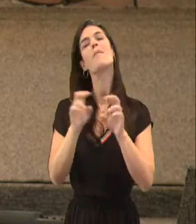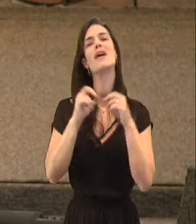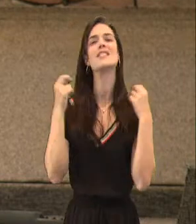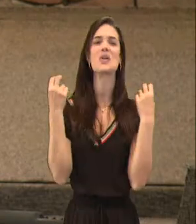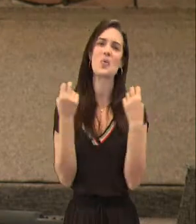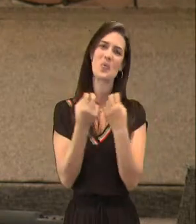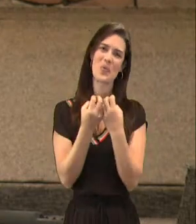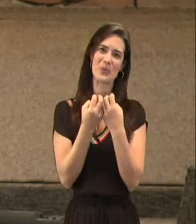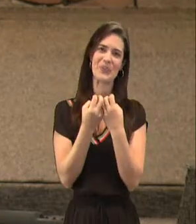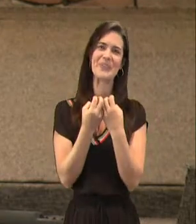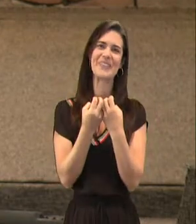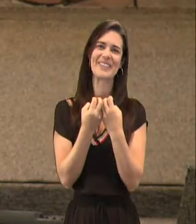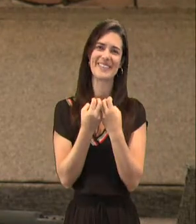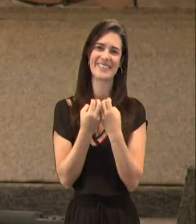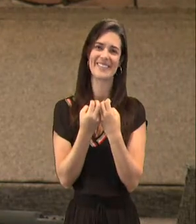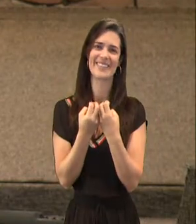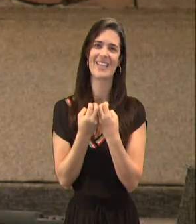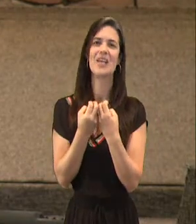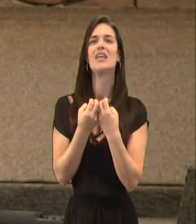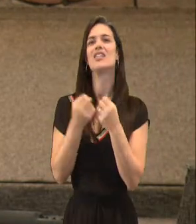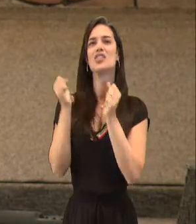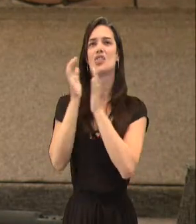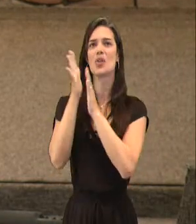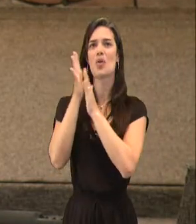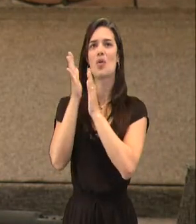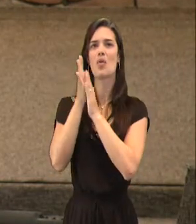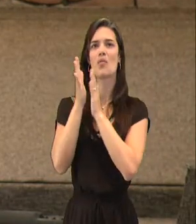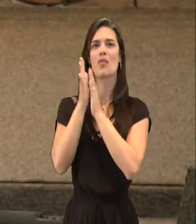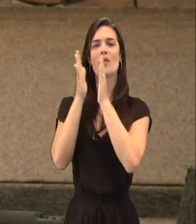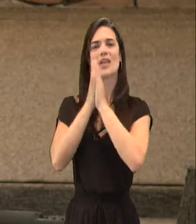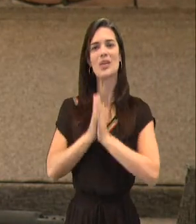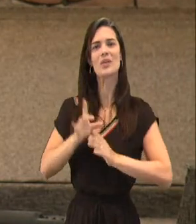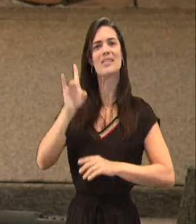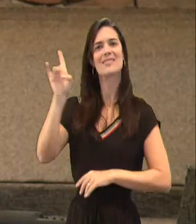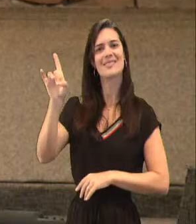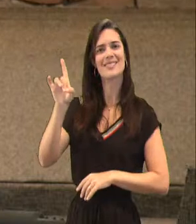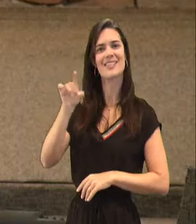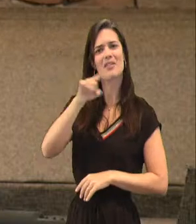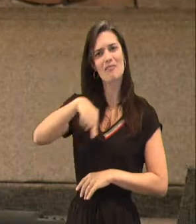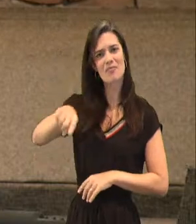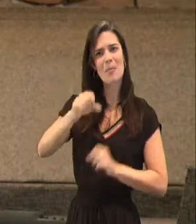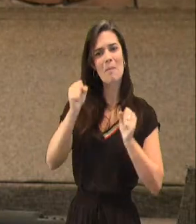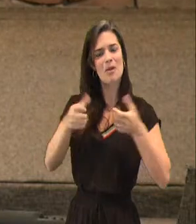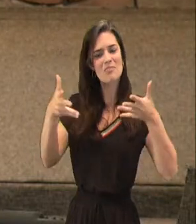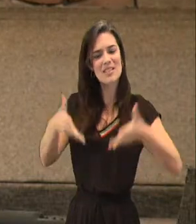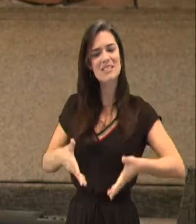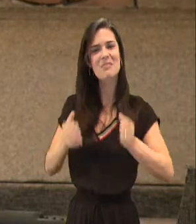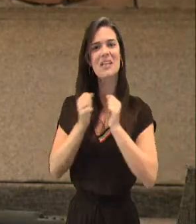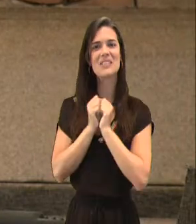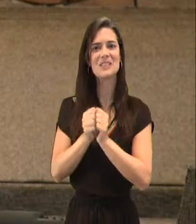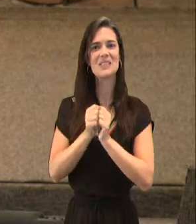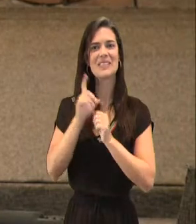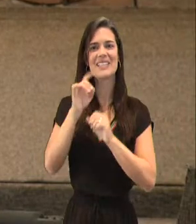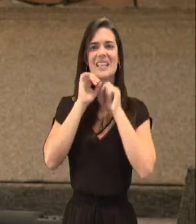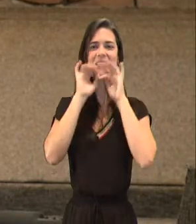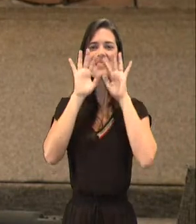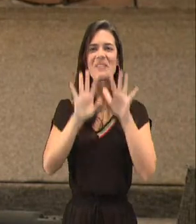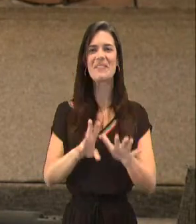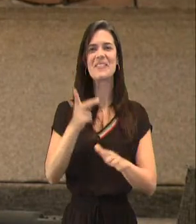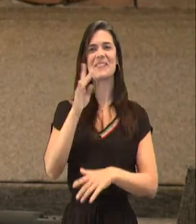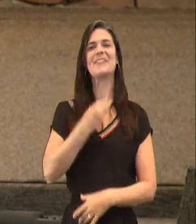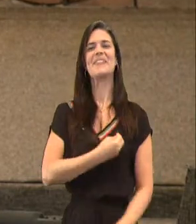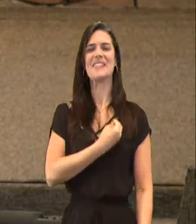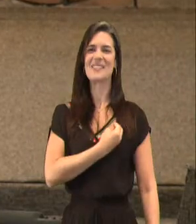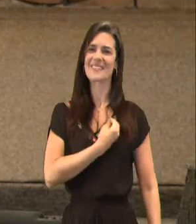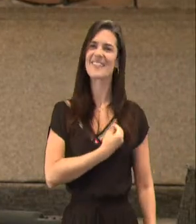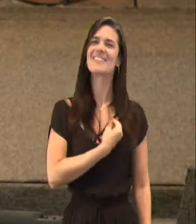transmissão do nosso culto de louvor e adoração a Deus. Participe também conosco desse momento e que o Senhor abençoe poderosamente a